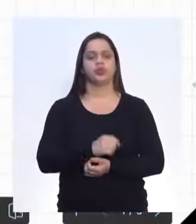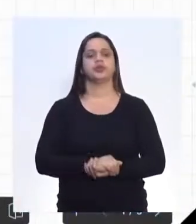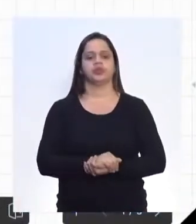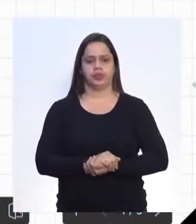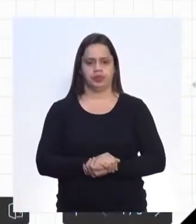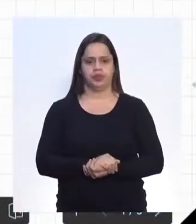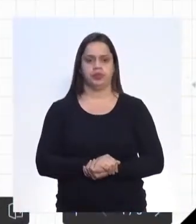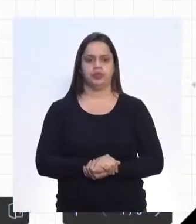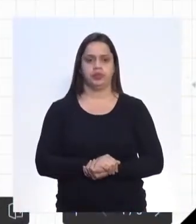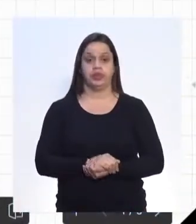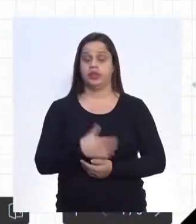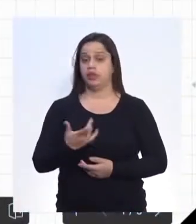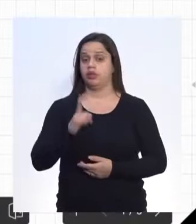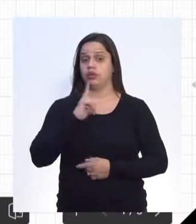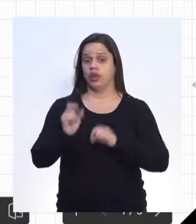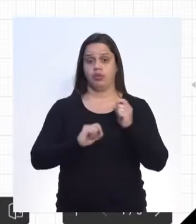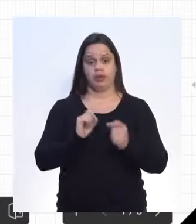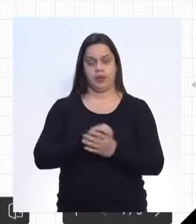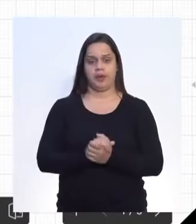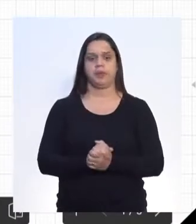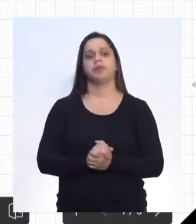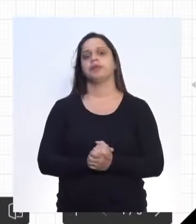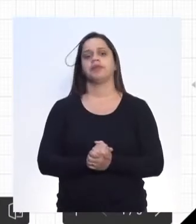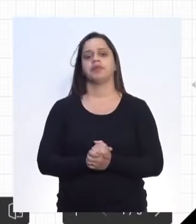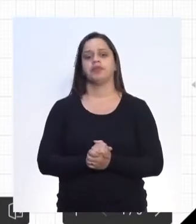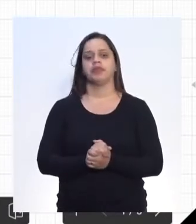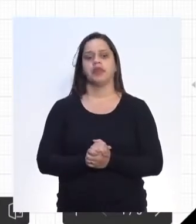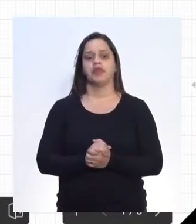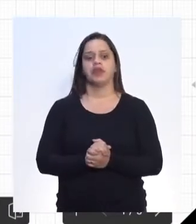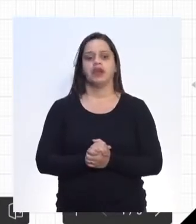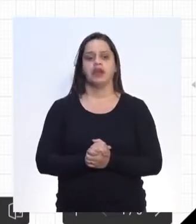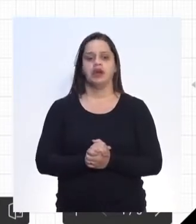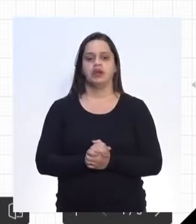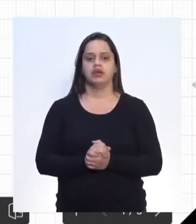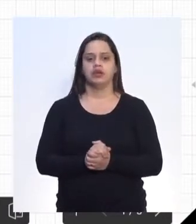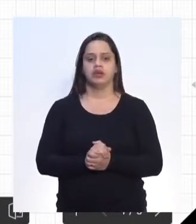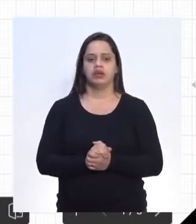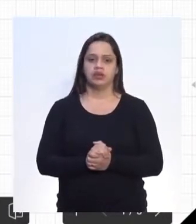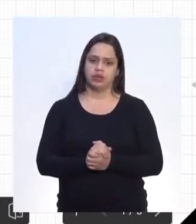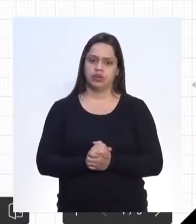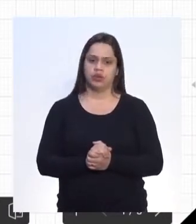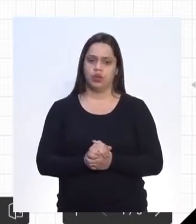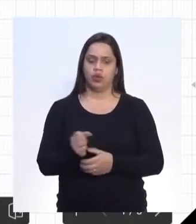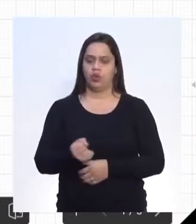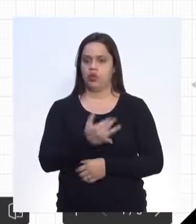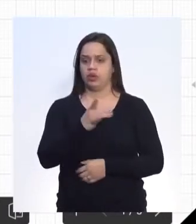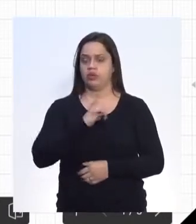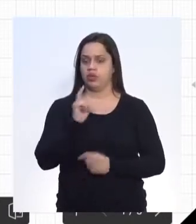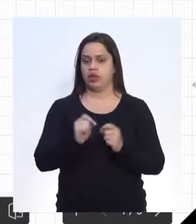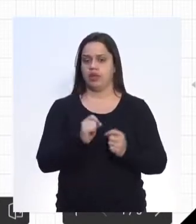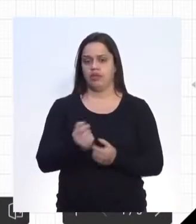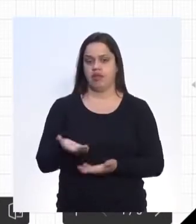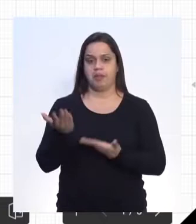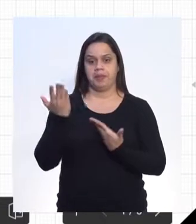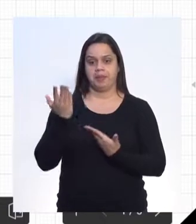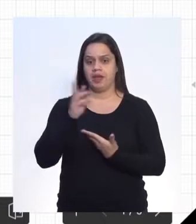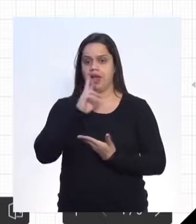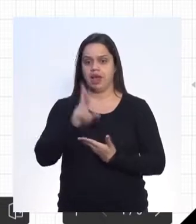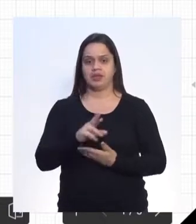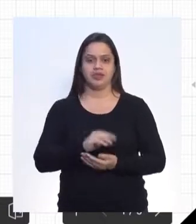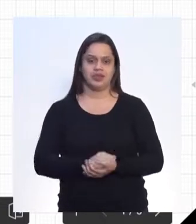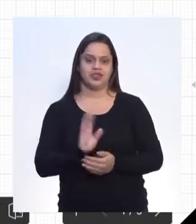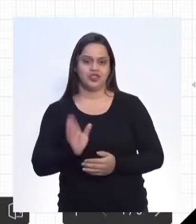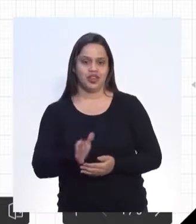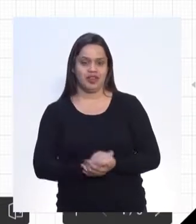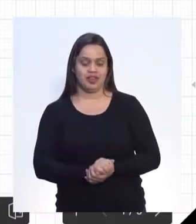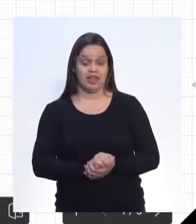8. Portanto, temos aí 12 mais 8. Temos total aí de 20. Vai aparecer a resposta para vocês ali, ó, tá?